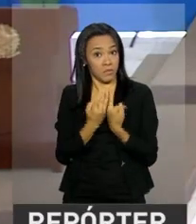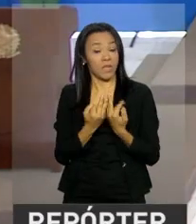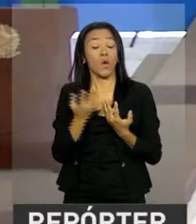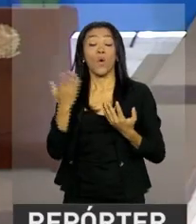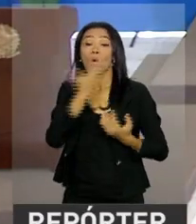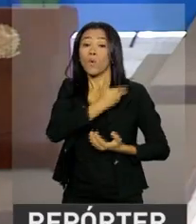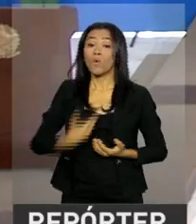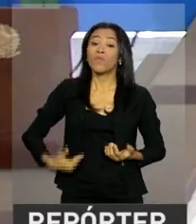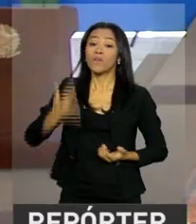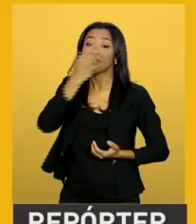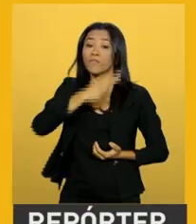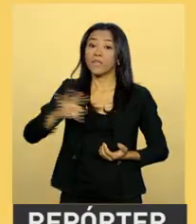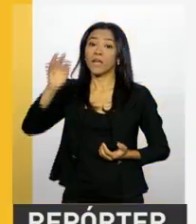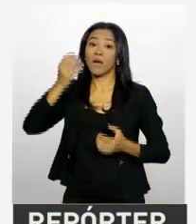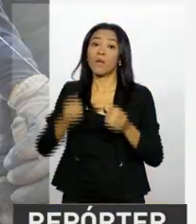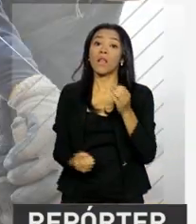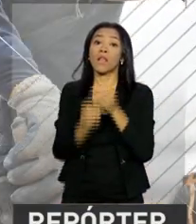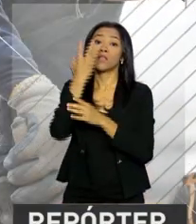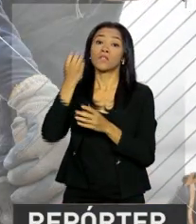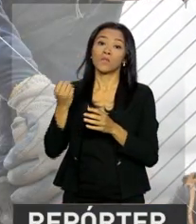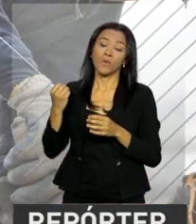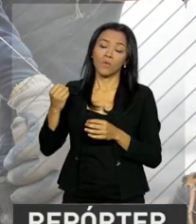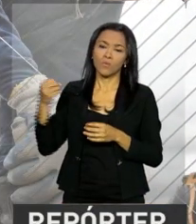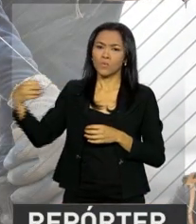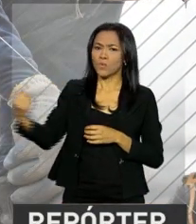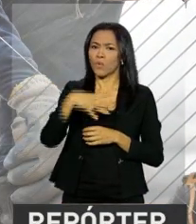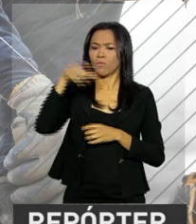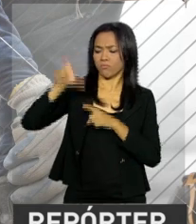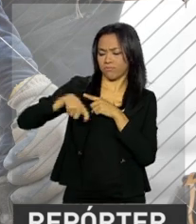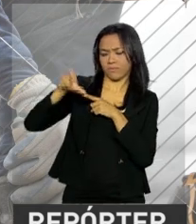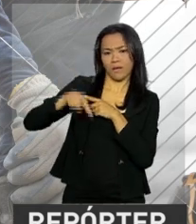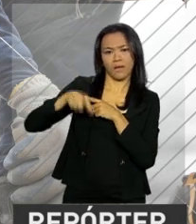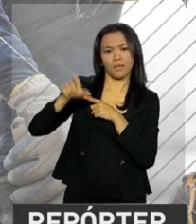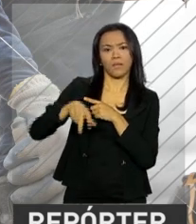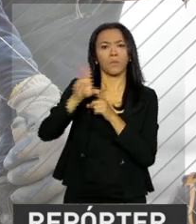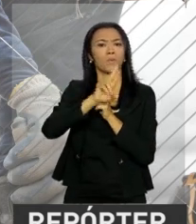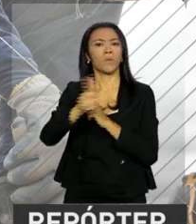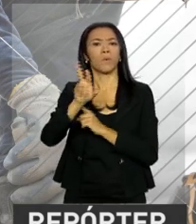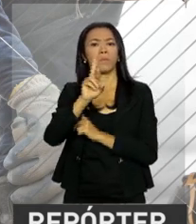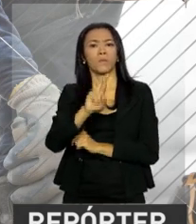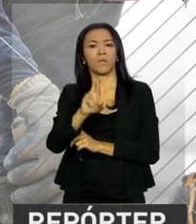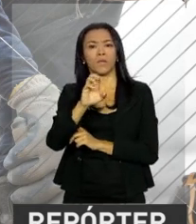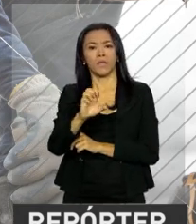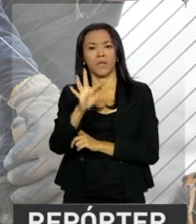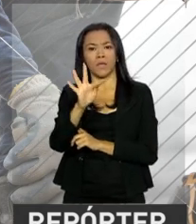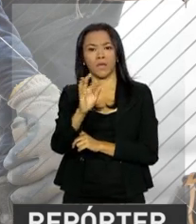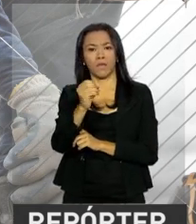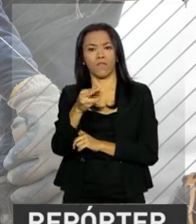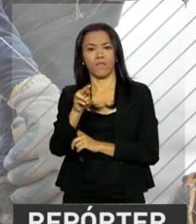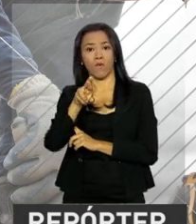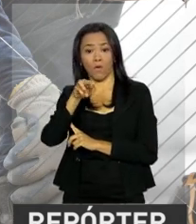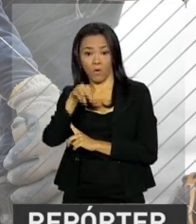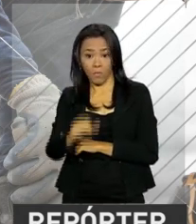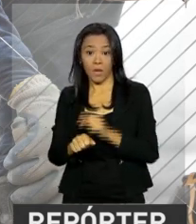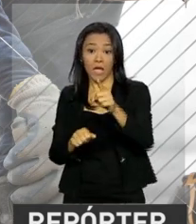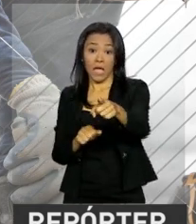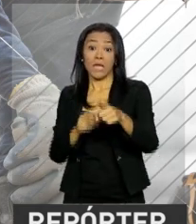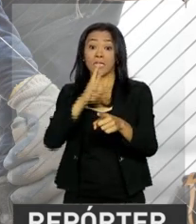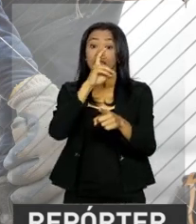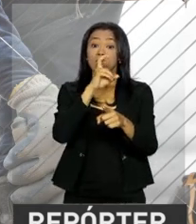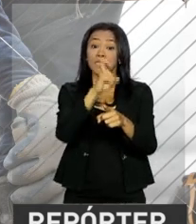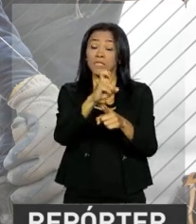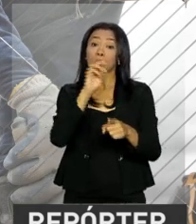lançou o Cartão Reforma. O programa vai oferecer um benefício no valor de até R$ 5.000 para as famílias com renda de até